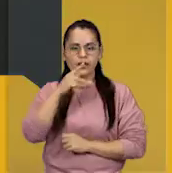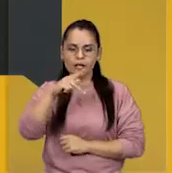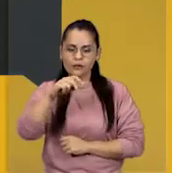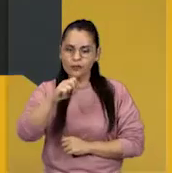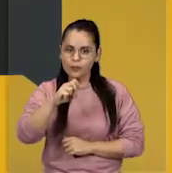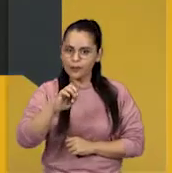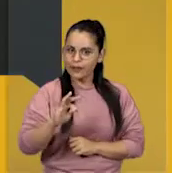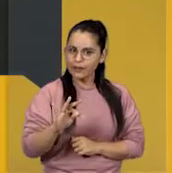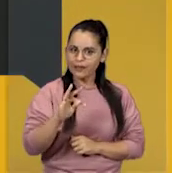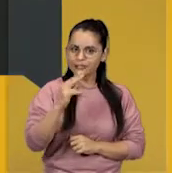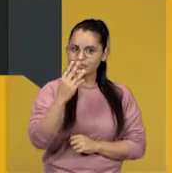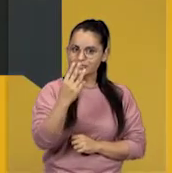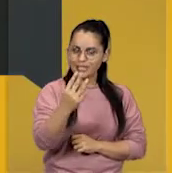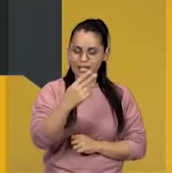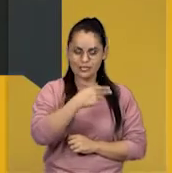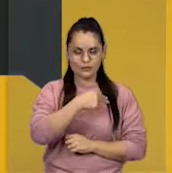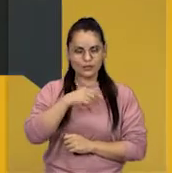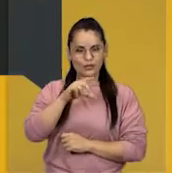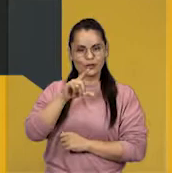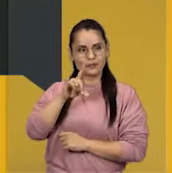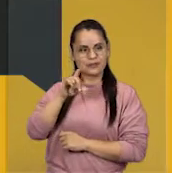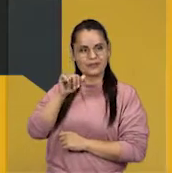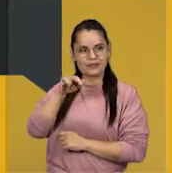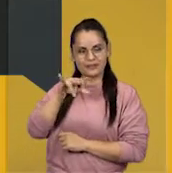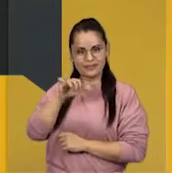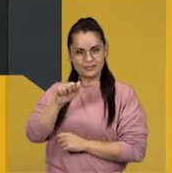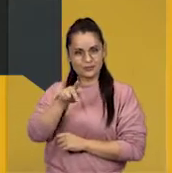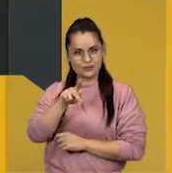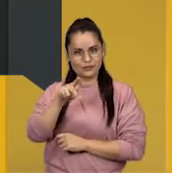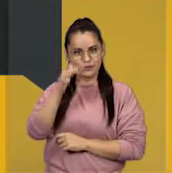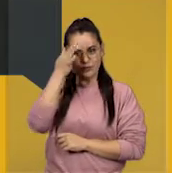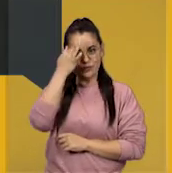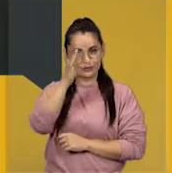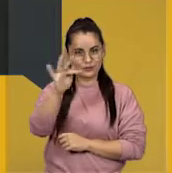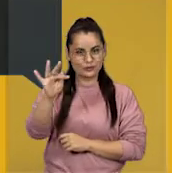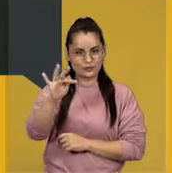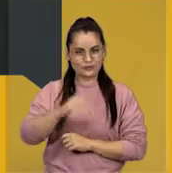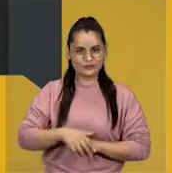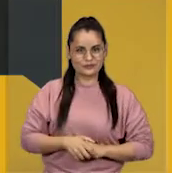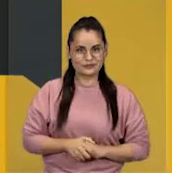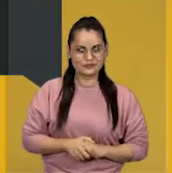Meu nome é Denise Leal, sou professora de filosofia.